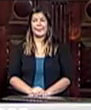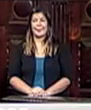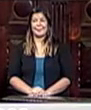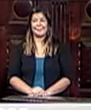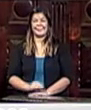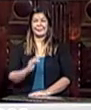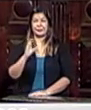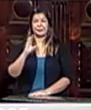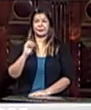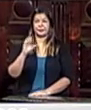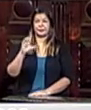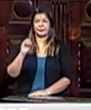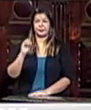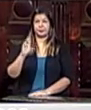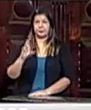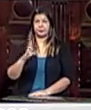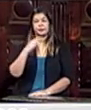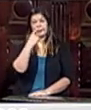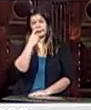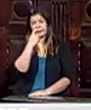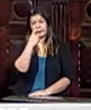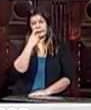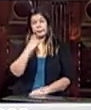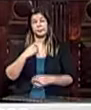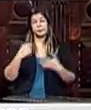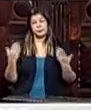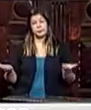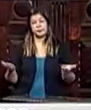por Collor de Mello. E aí,